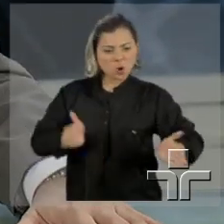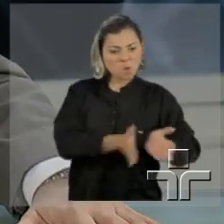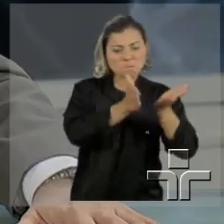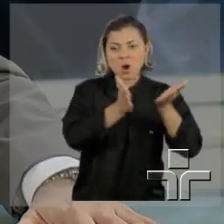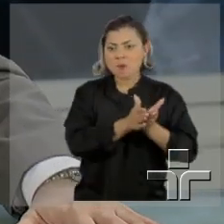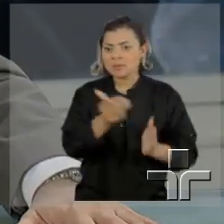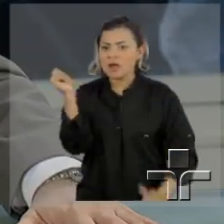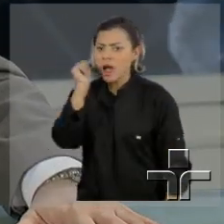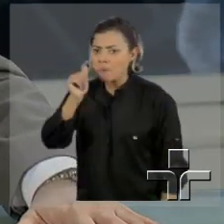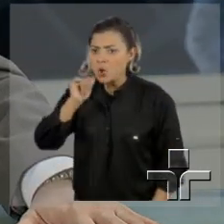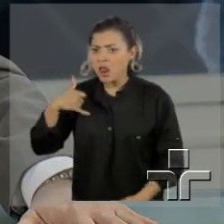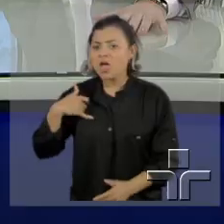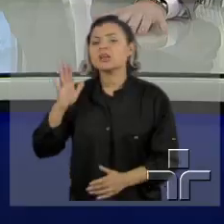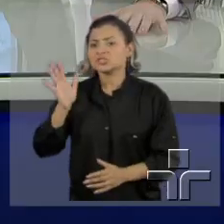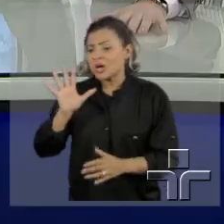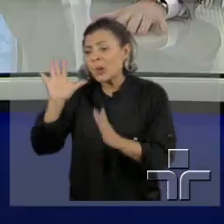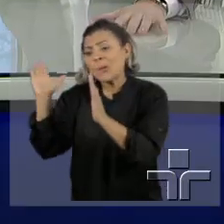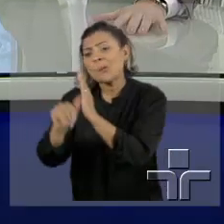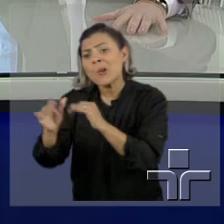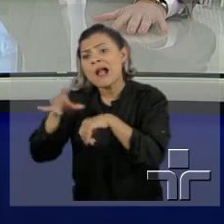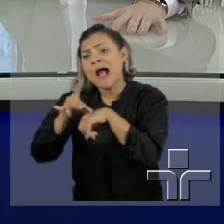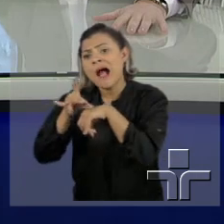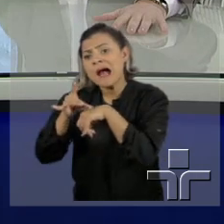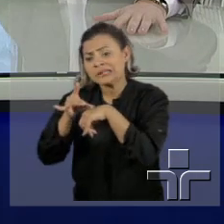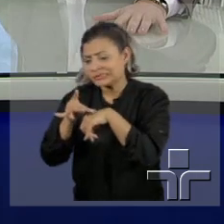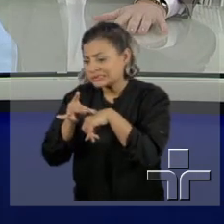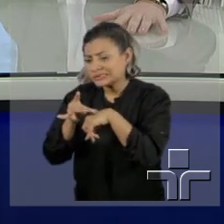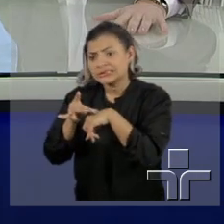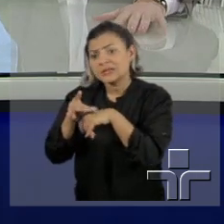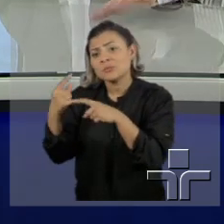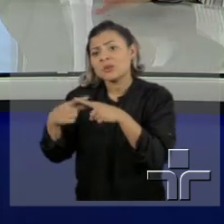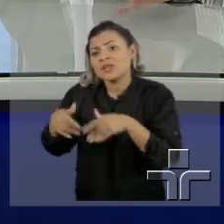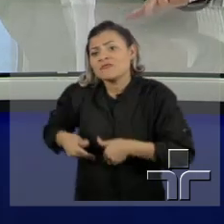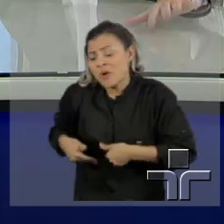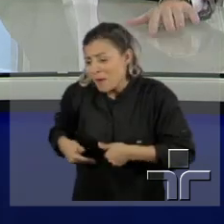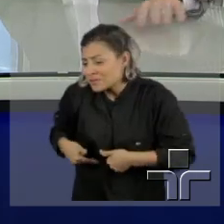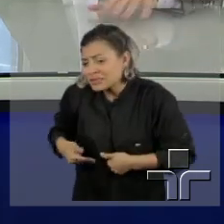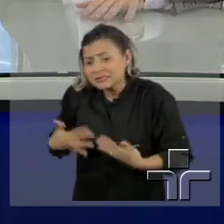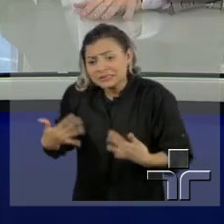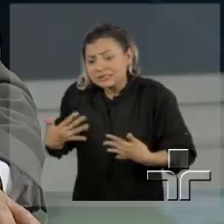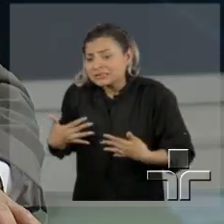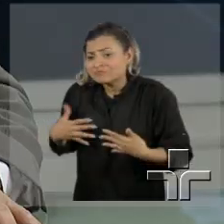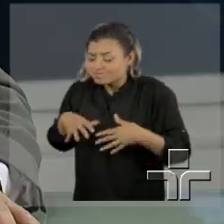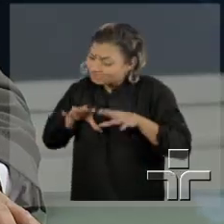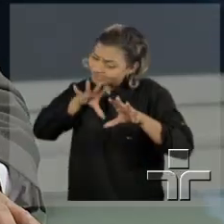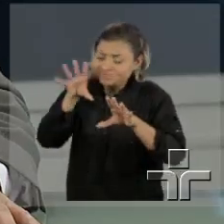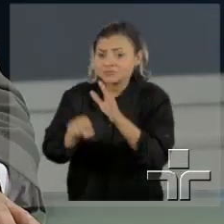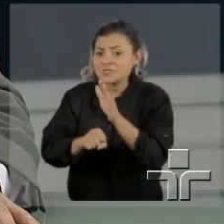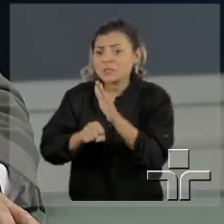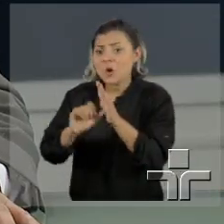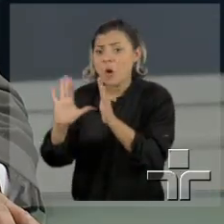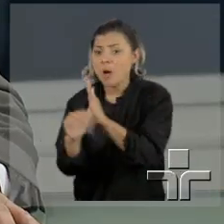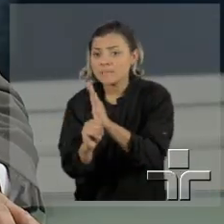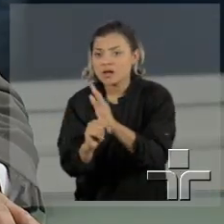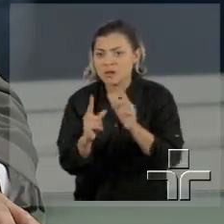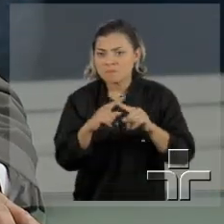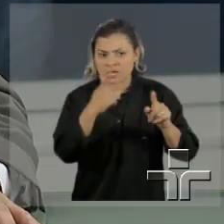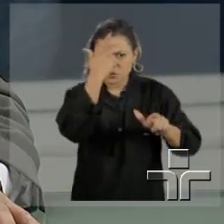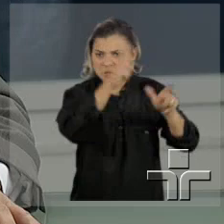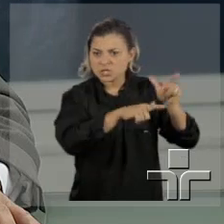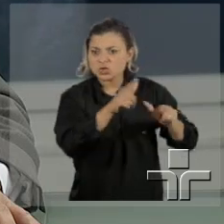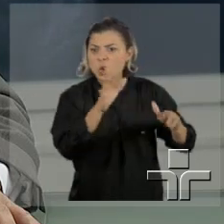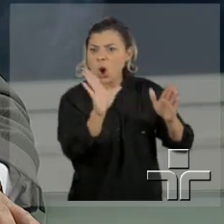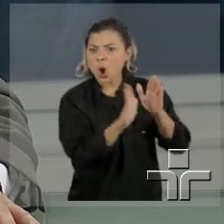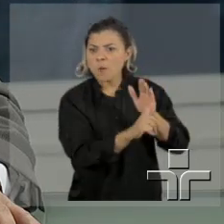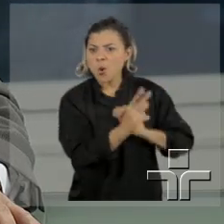roubou um bife no supermercado, chamado lá o furto famélico, que tem os atenuantes, mas para aquele que roubou 1 milhão.